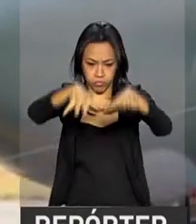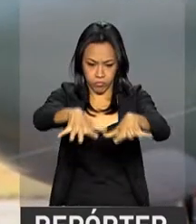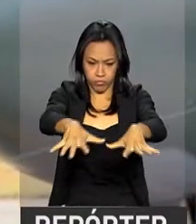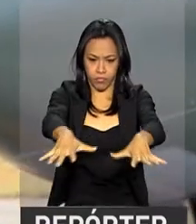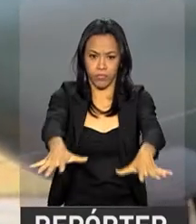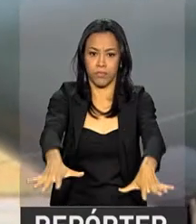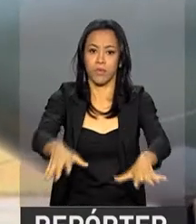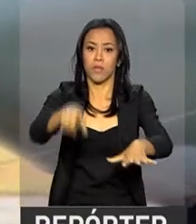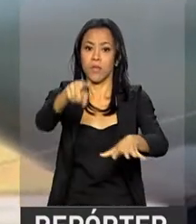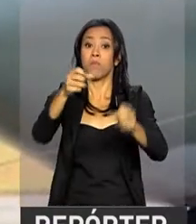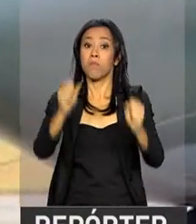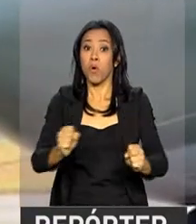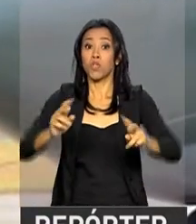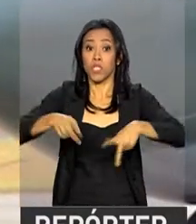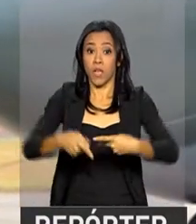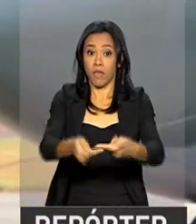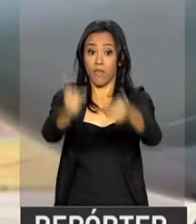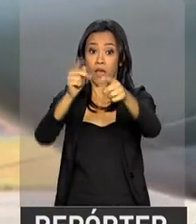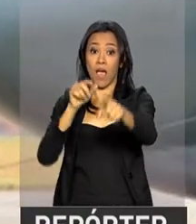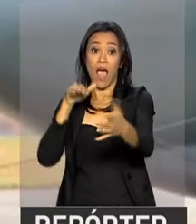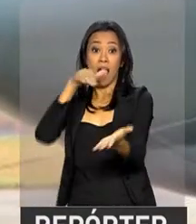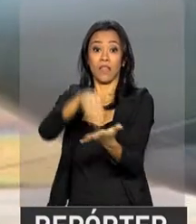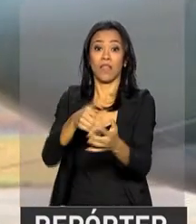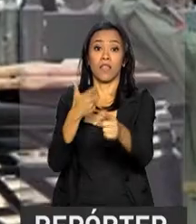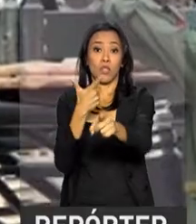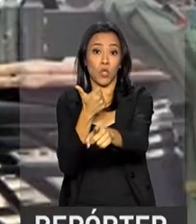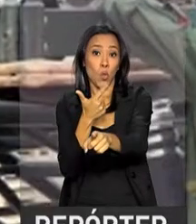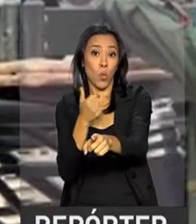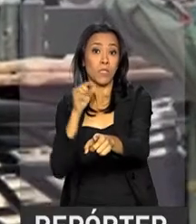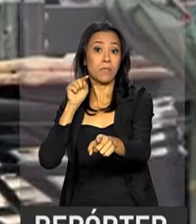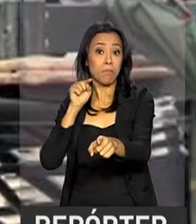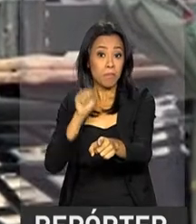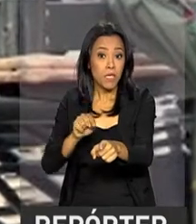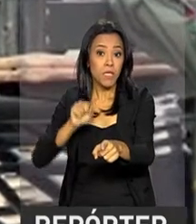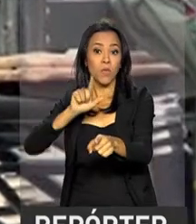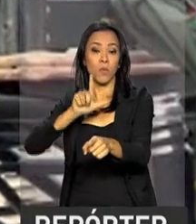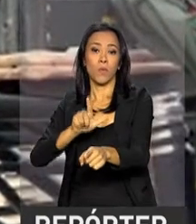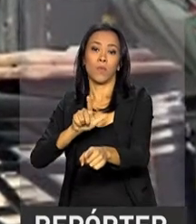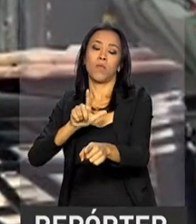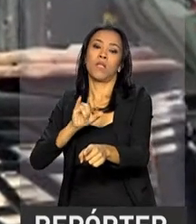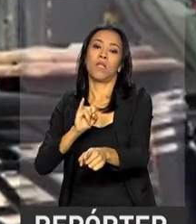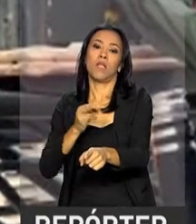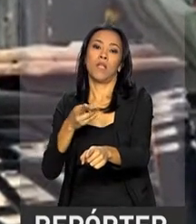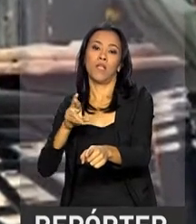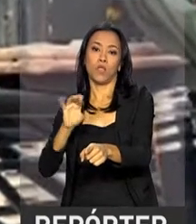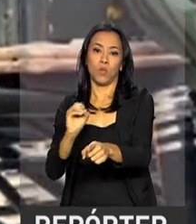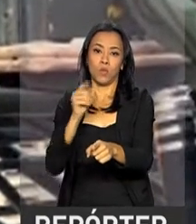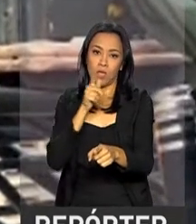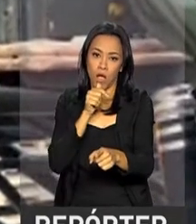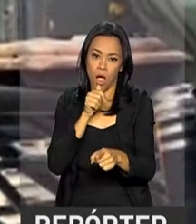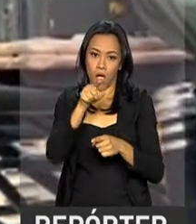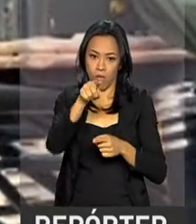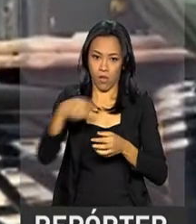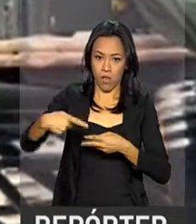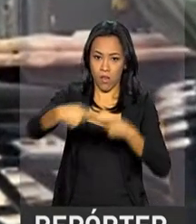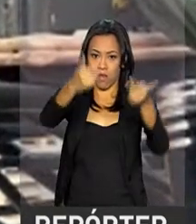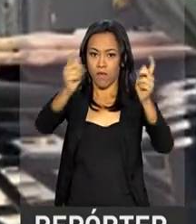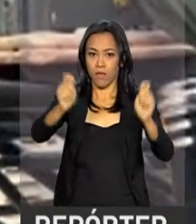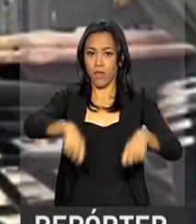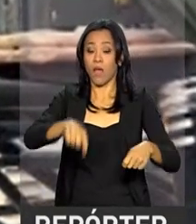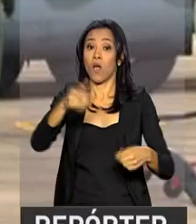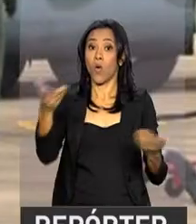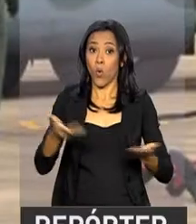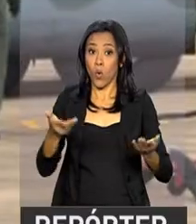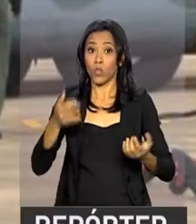que podem levar até 12 mil litros de água segunda fábio hoje estão previstos cinco